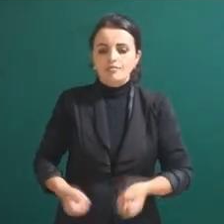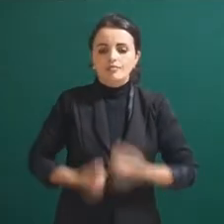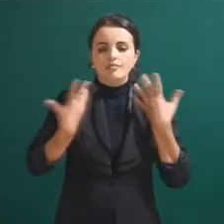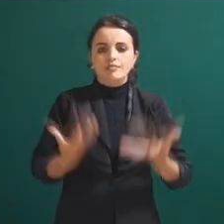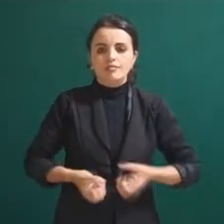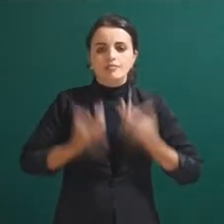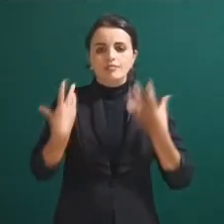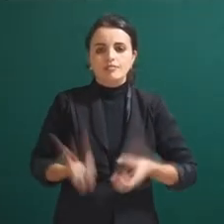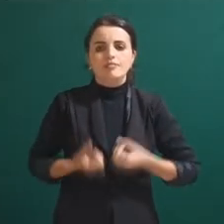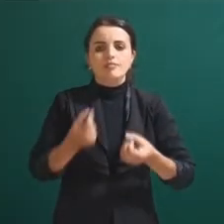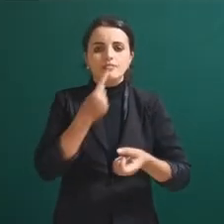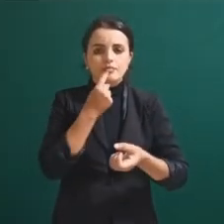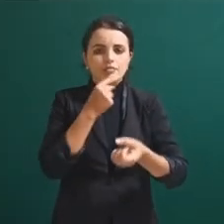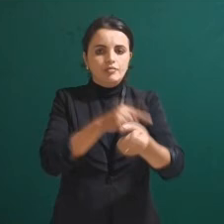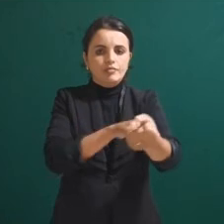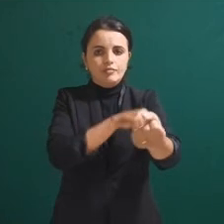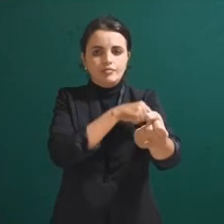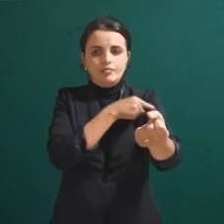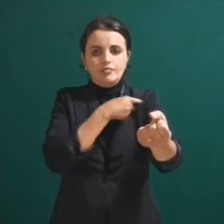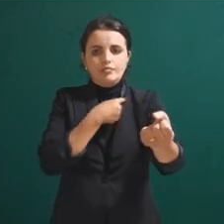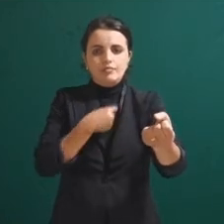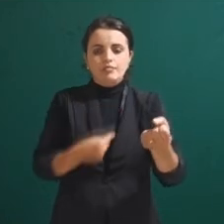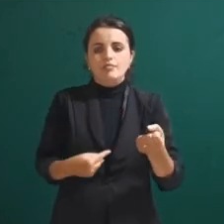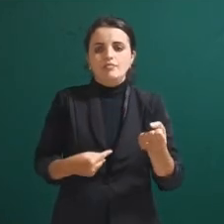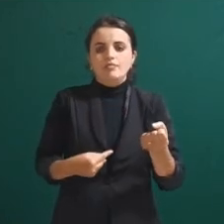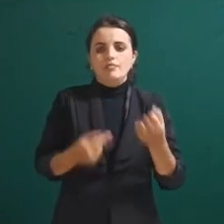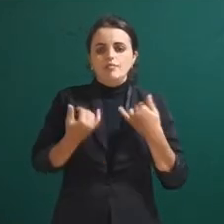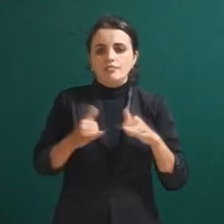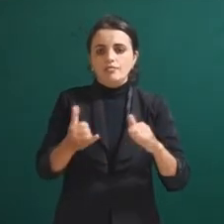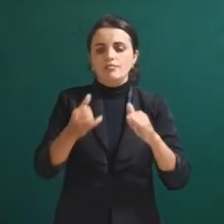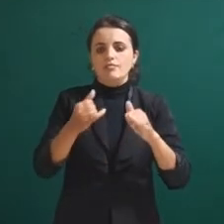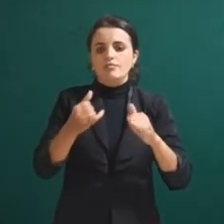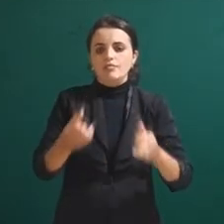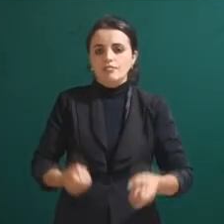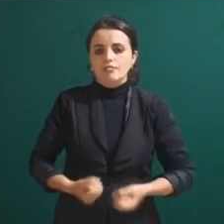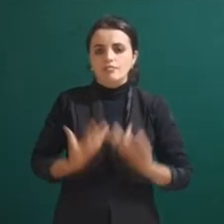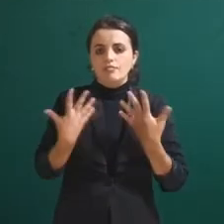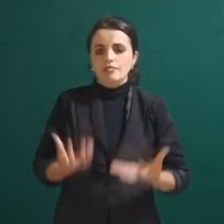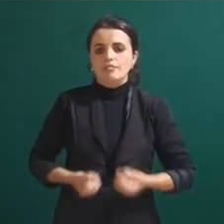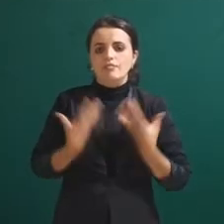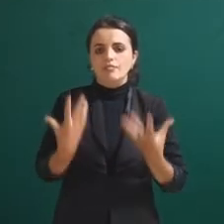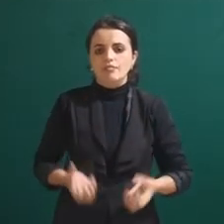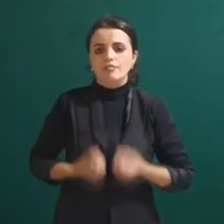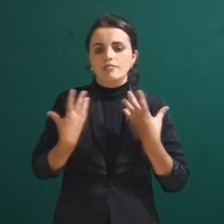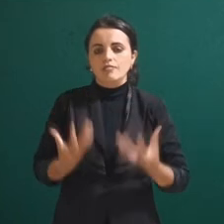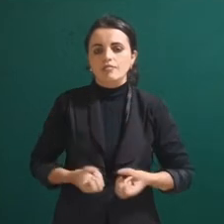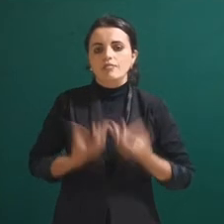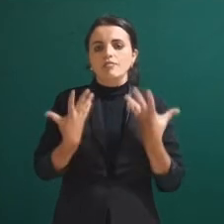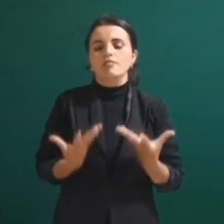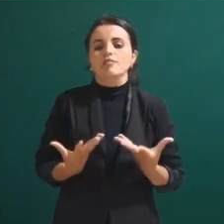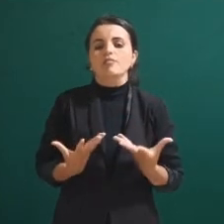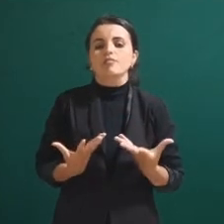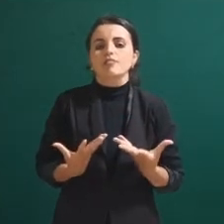delgado são os vasos sanguíneos, e toda essa movimentação do nosso intestino delgado ele acontece por um